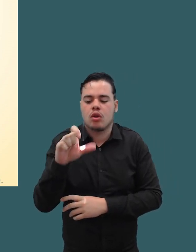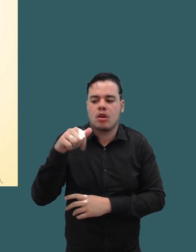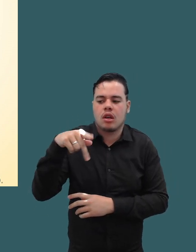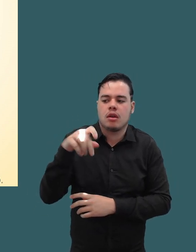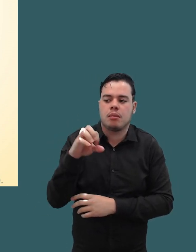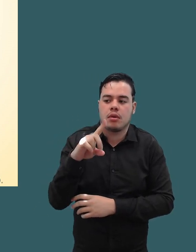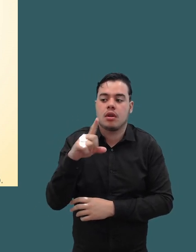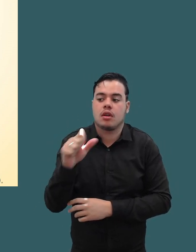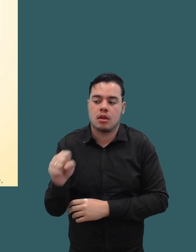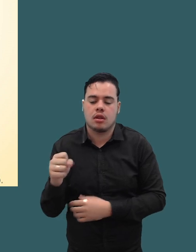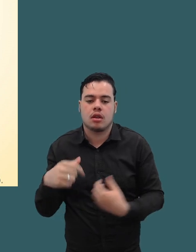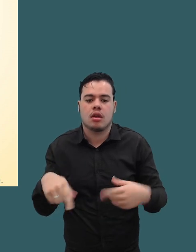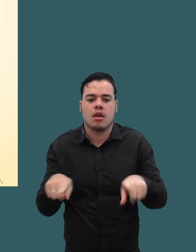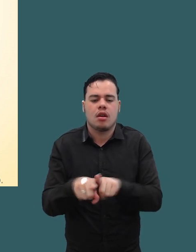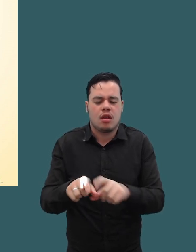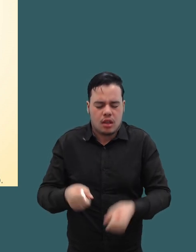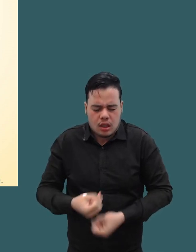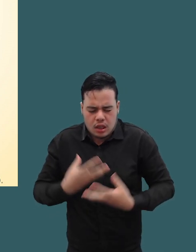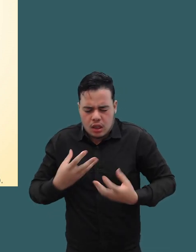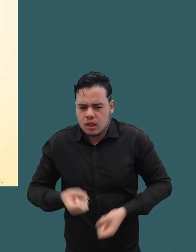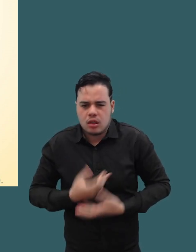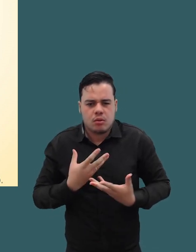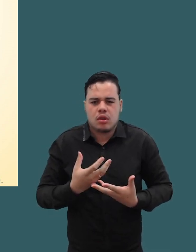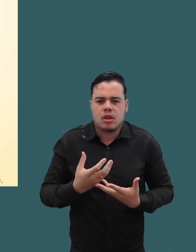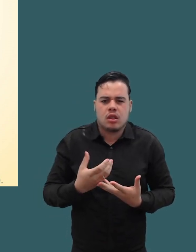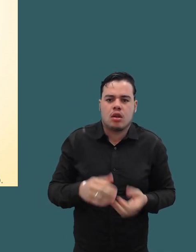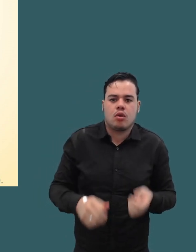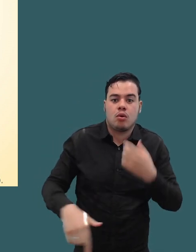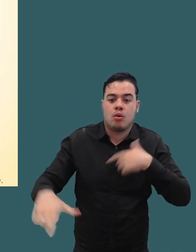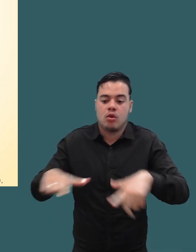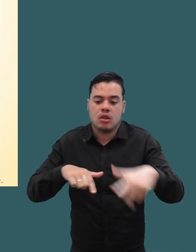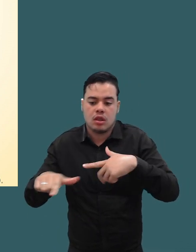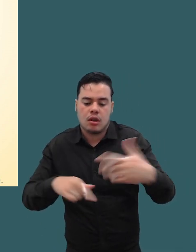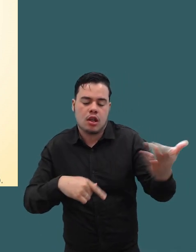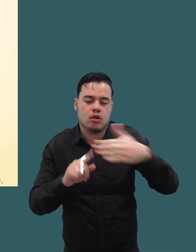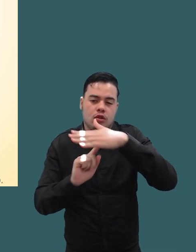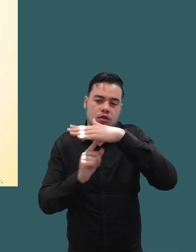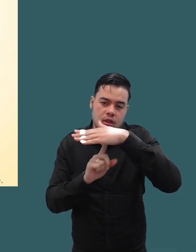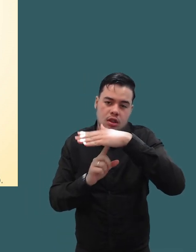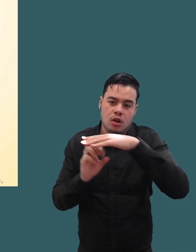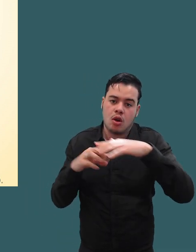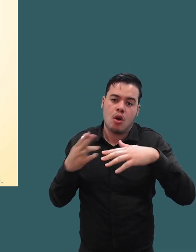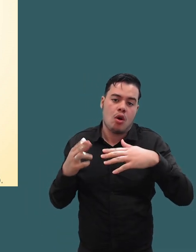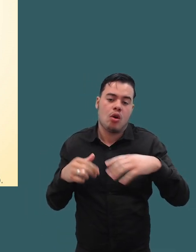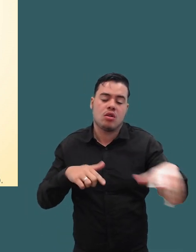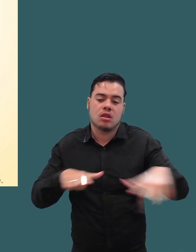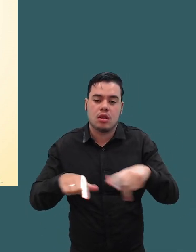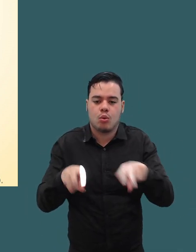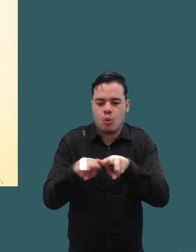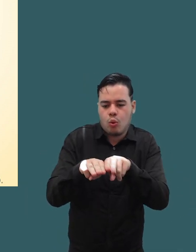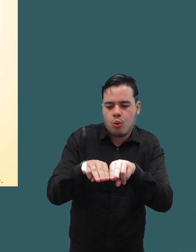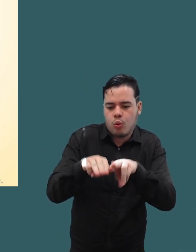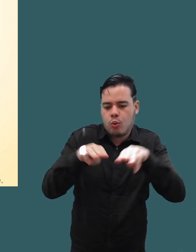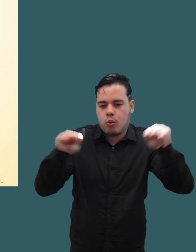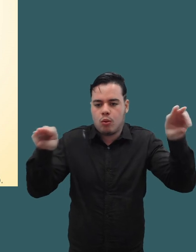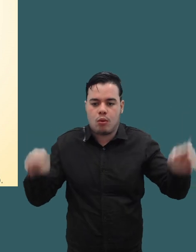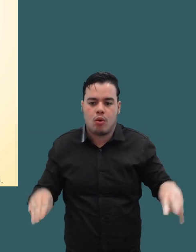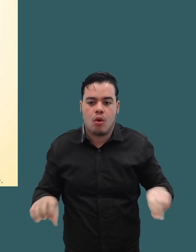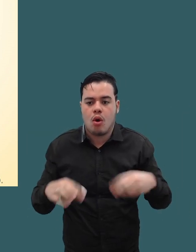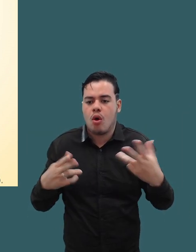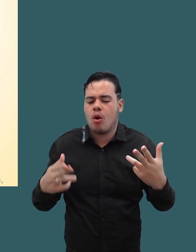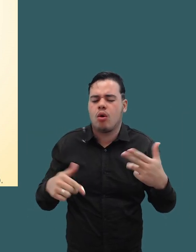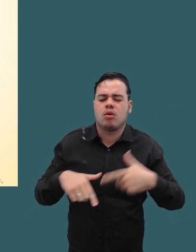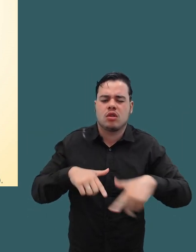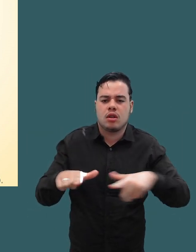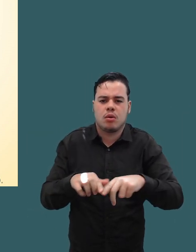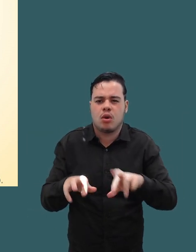outros vai se expressar como um trabalho de feira. Outro vai se expressar como um trabalho de museu. Outro de diversidade.